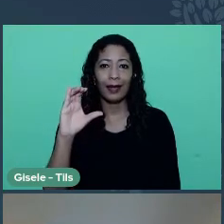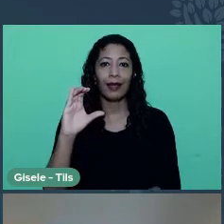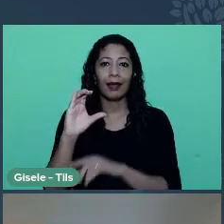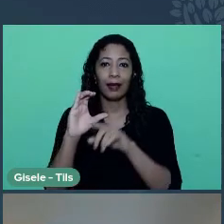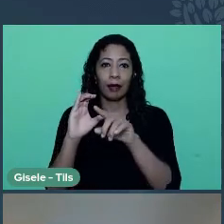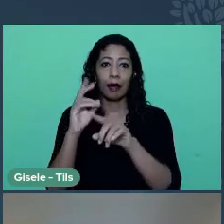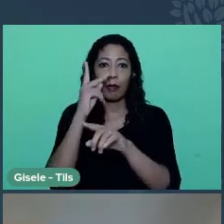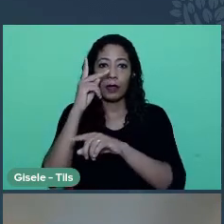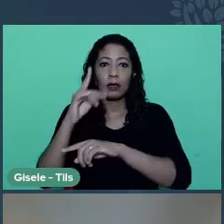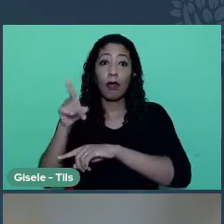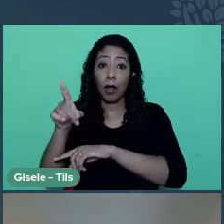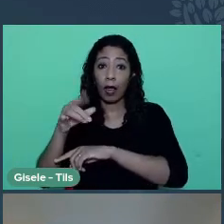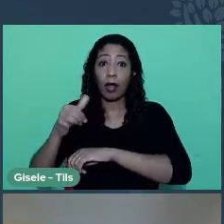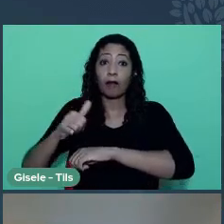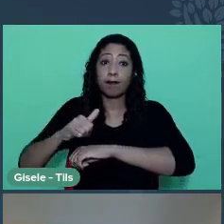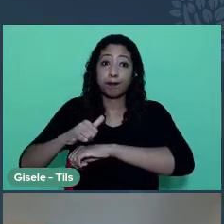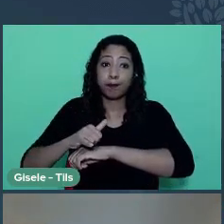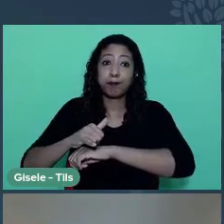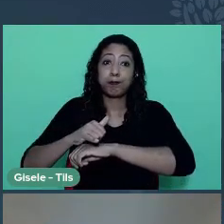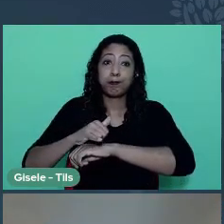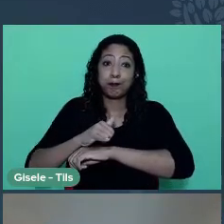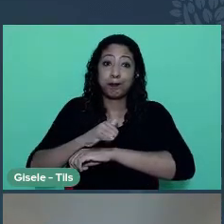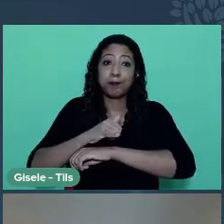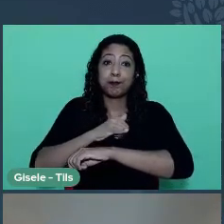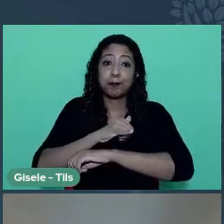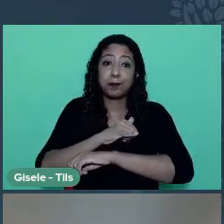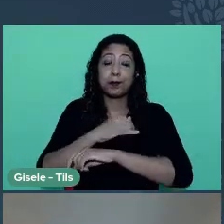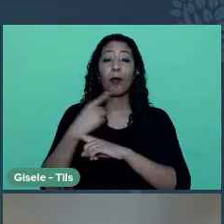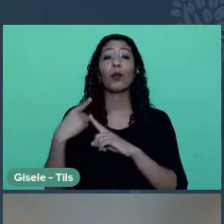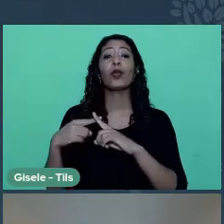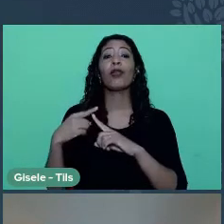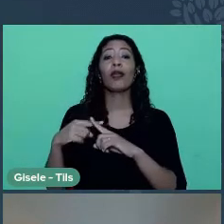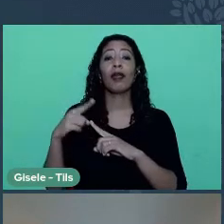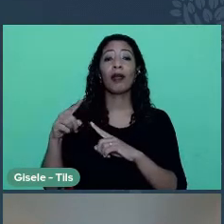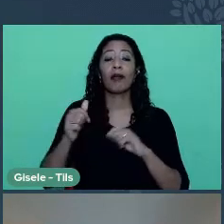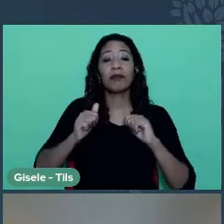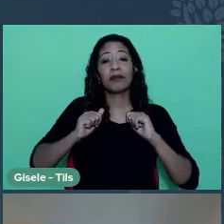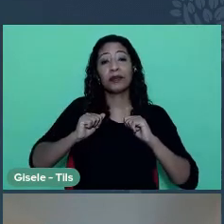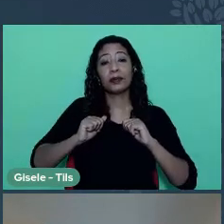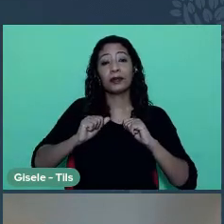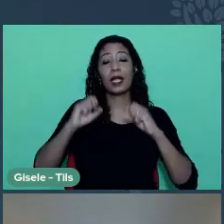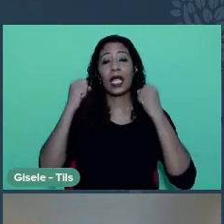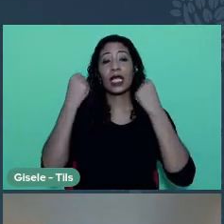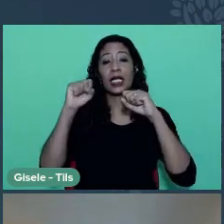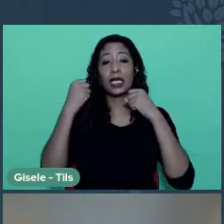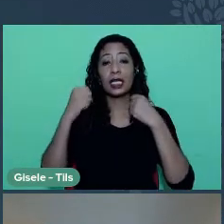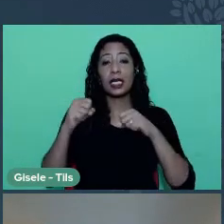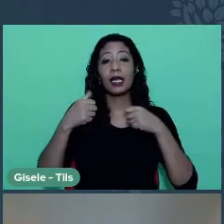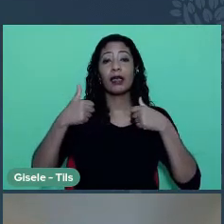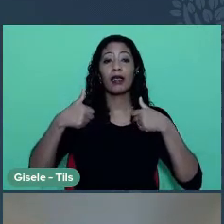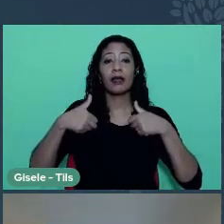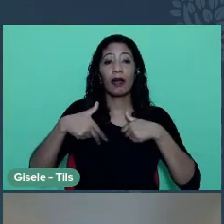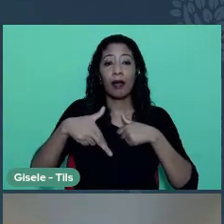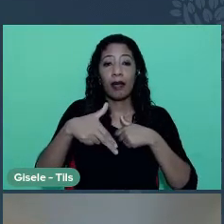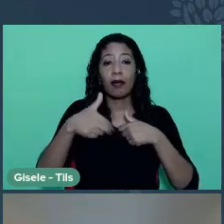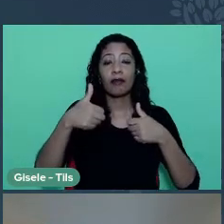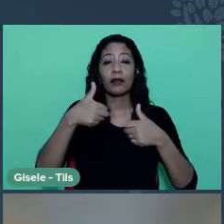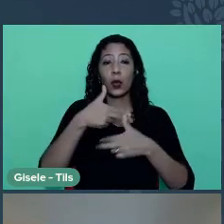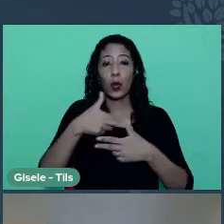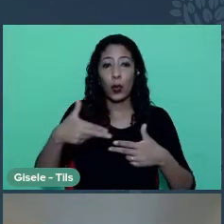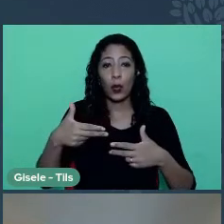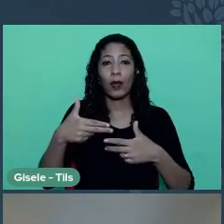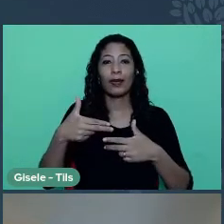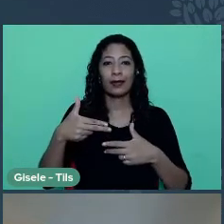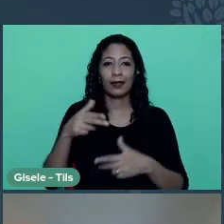ganhando peso. Então, as pessoas, por estarem ficando mais sedentárias, fazerem menos coisas, como a professora Fernanda Lanza falou